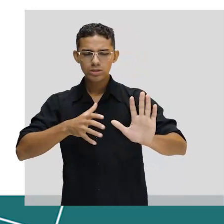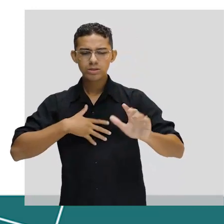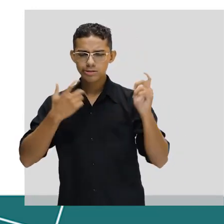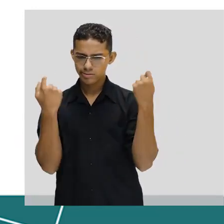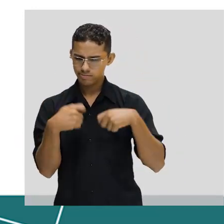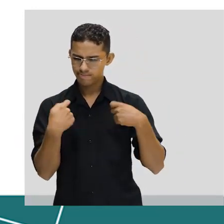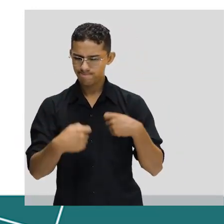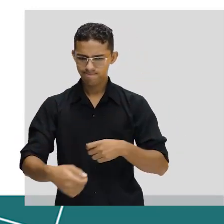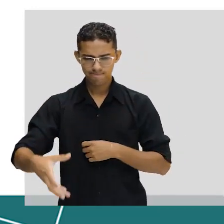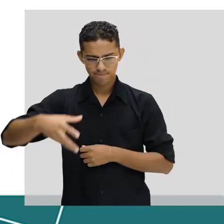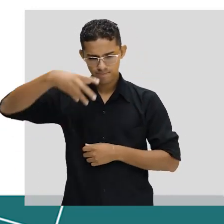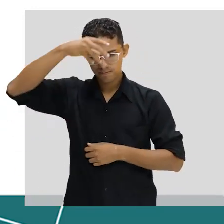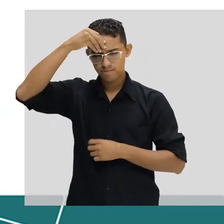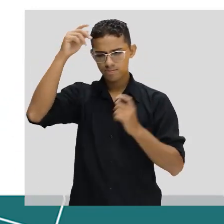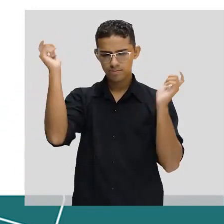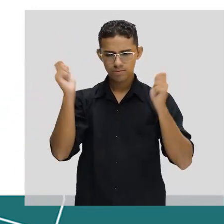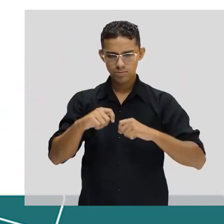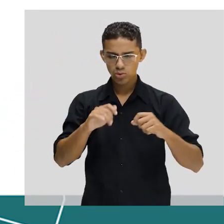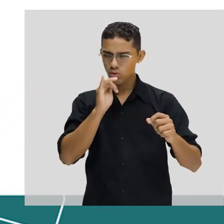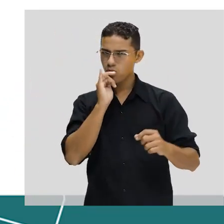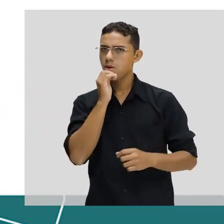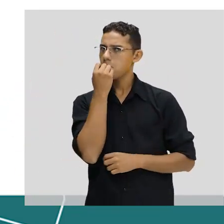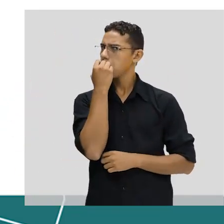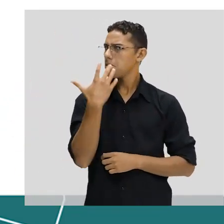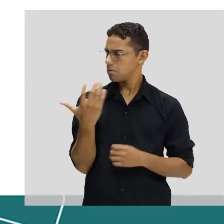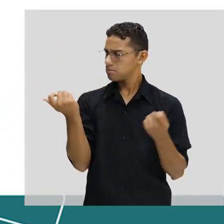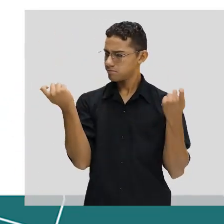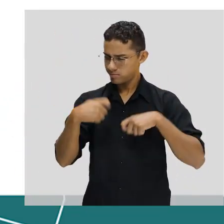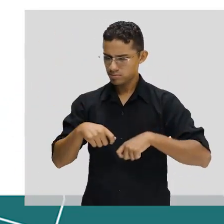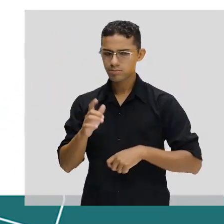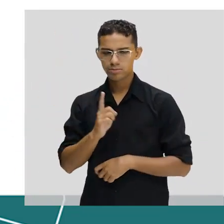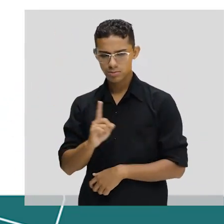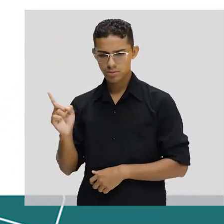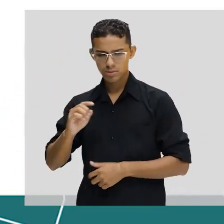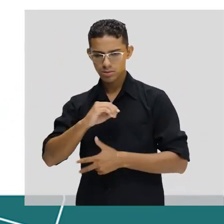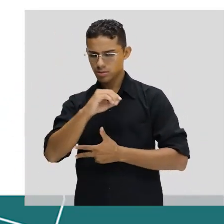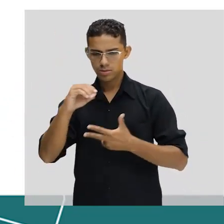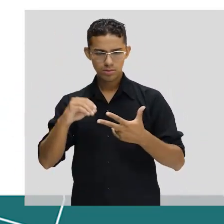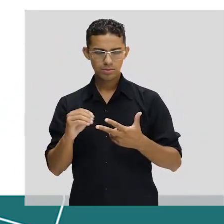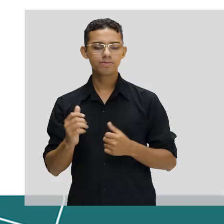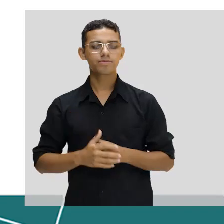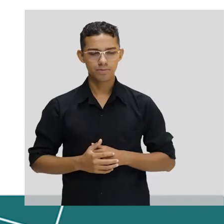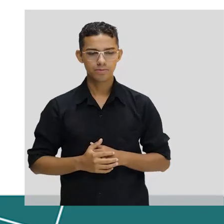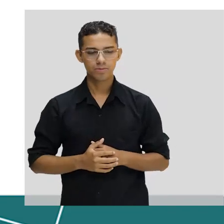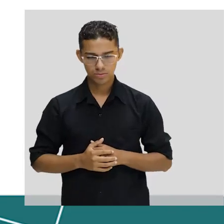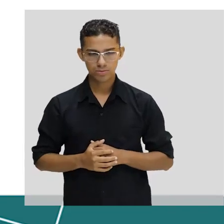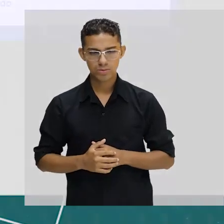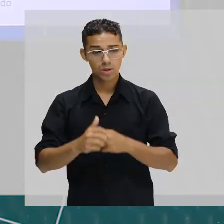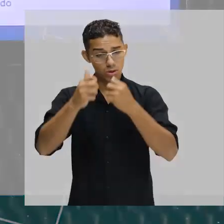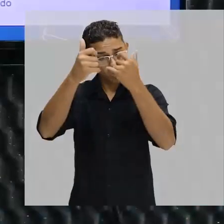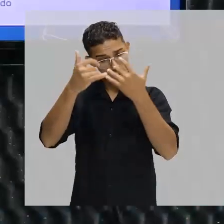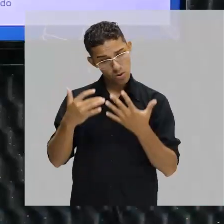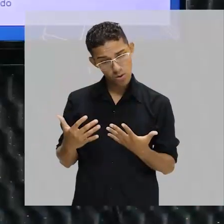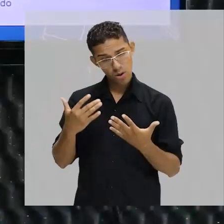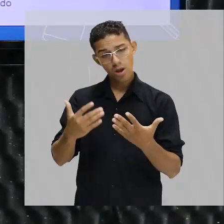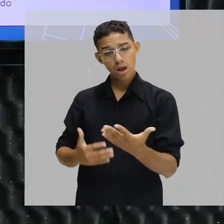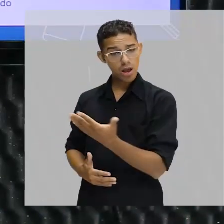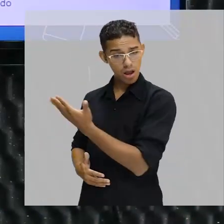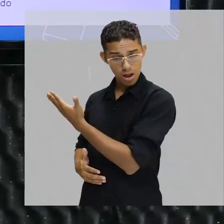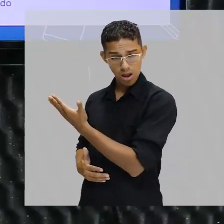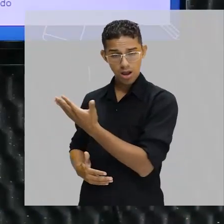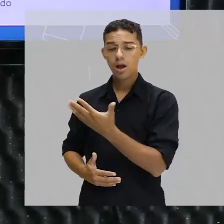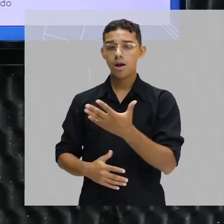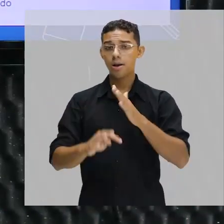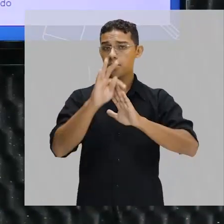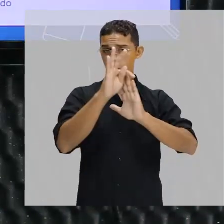realmente dominar para fazer bem feito lá no Enem. Os textos dissertativos